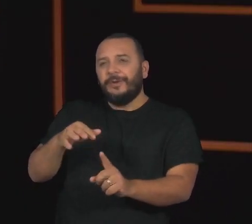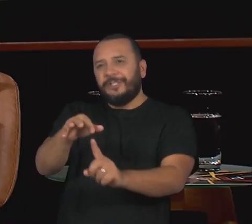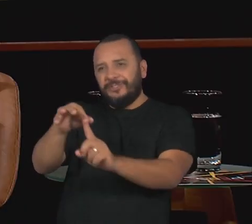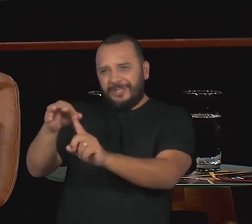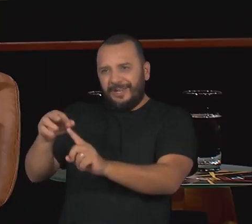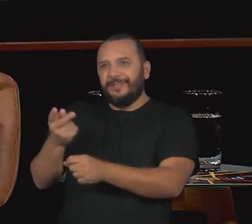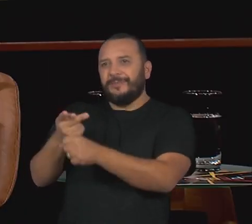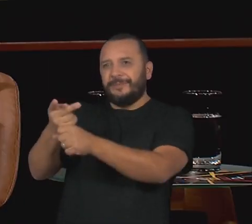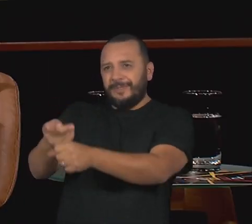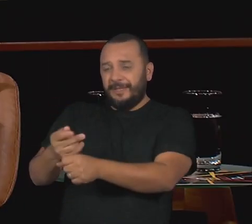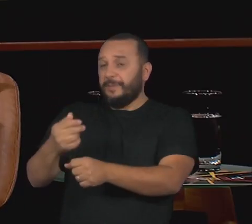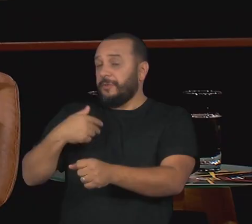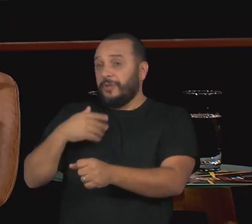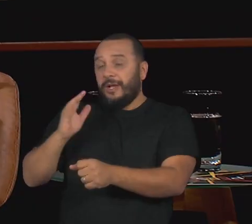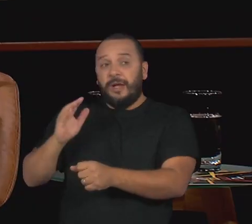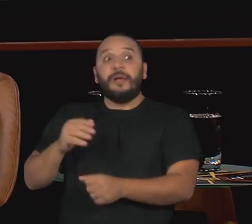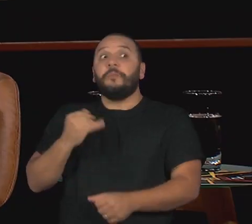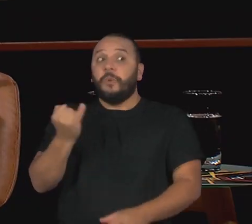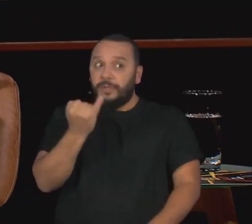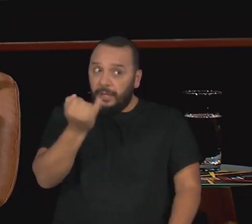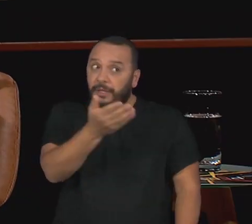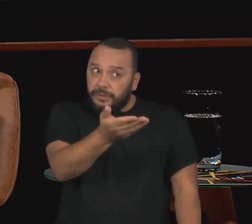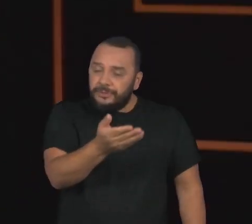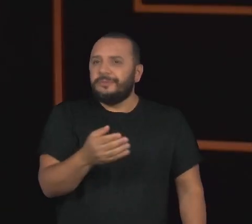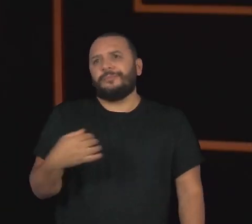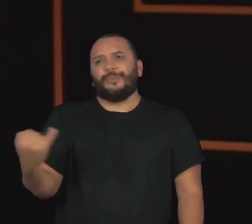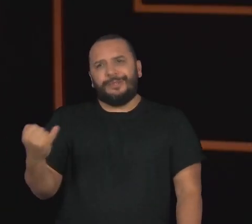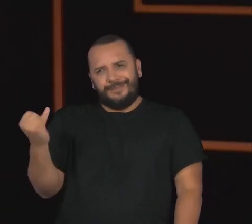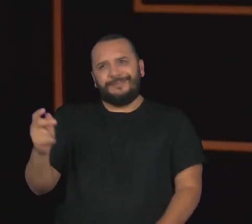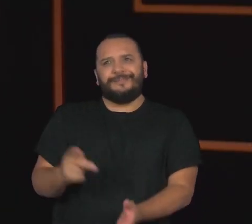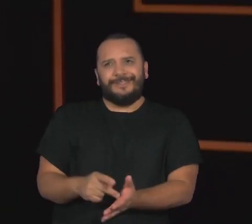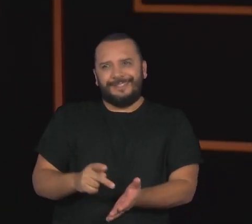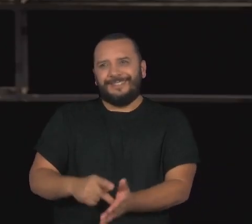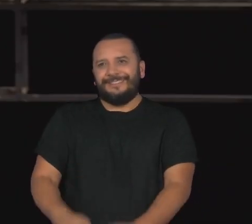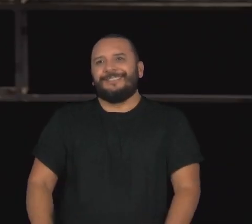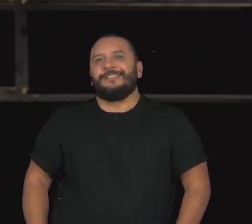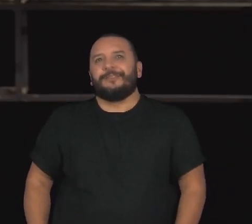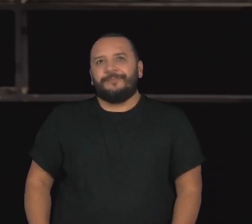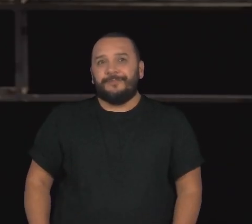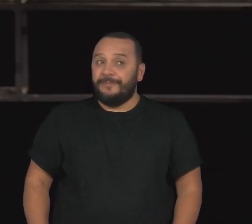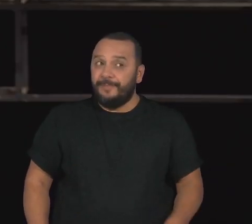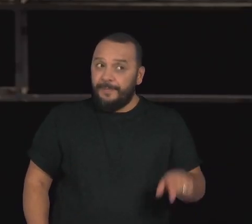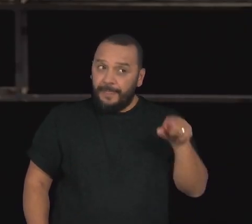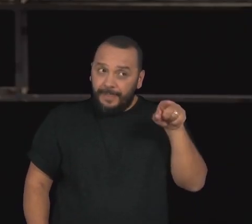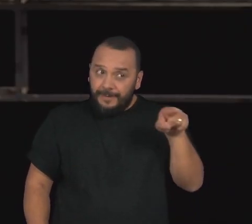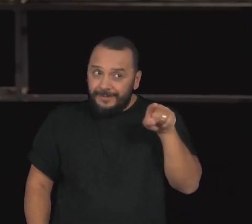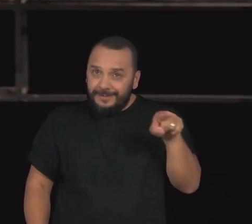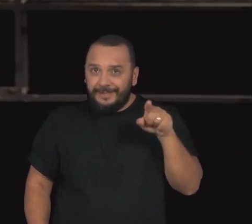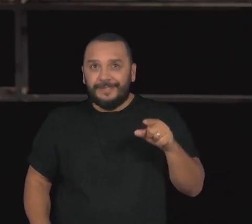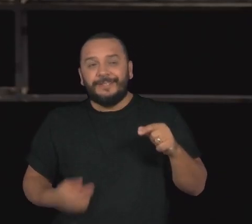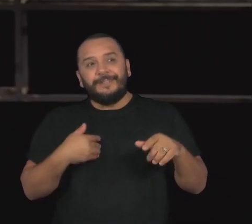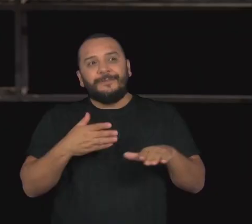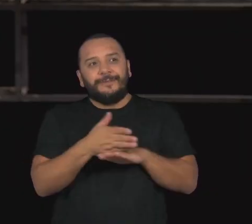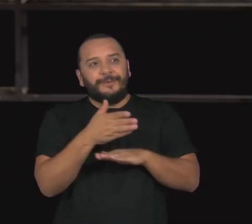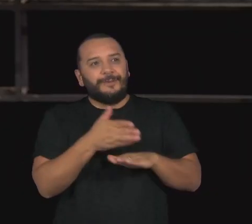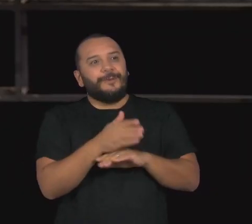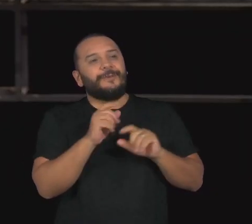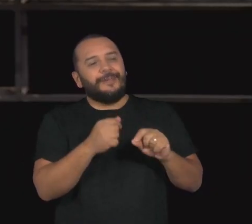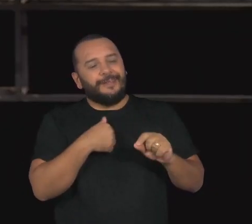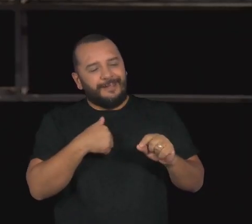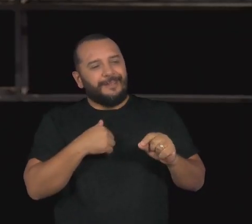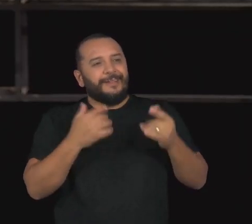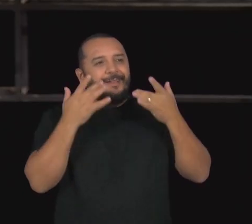assim. Mas é importante, né? Sim, muito importante. E nessa época você passou a frequentar o Teatro Oficina, o